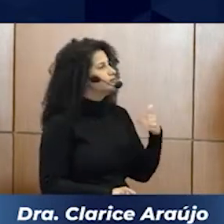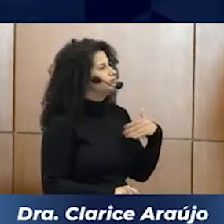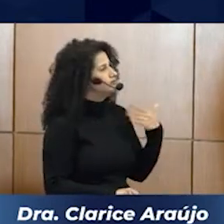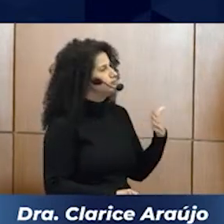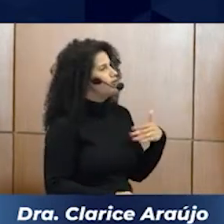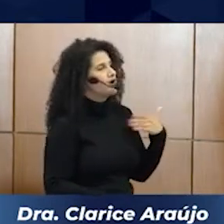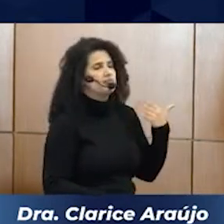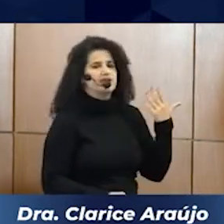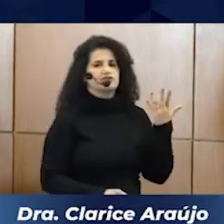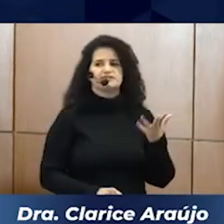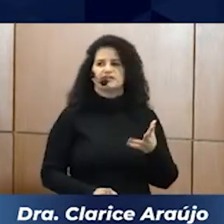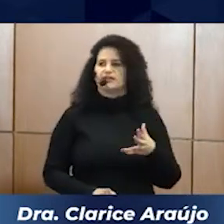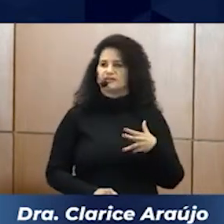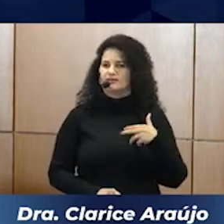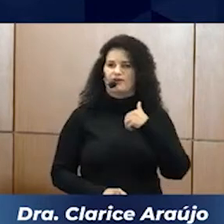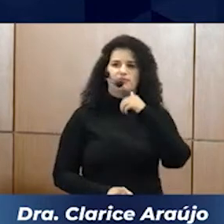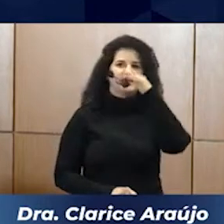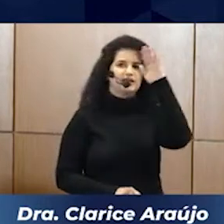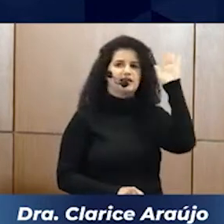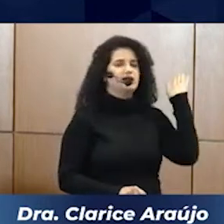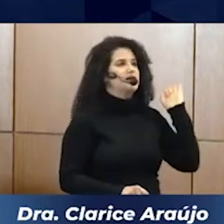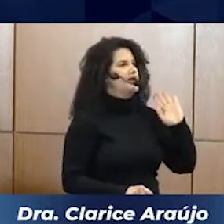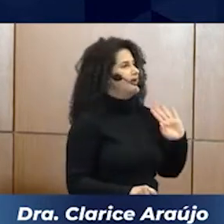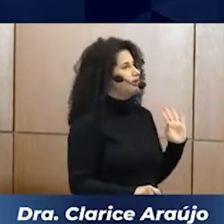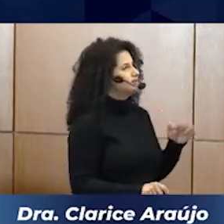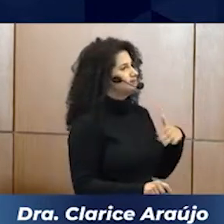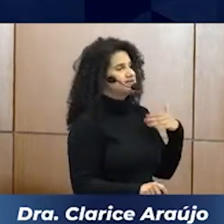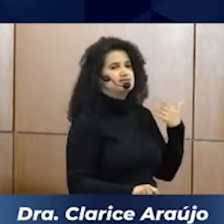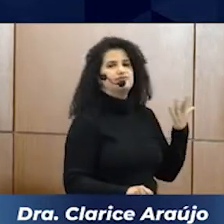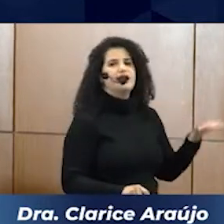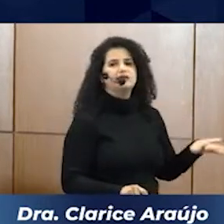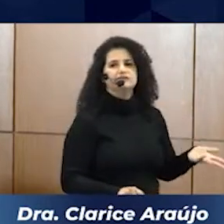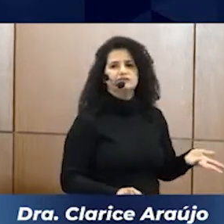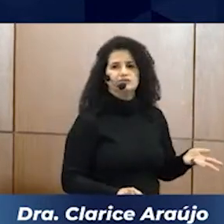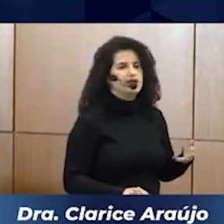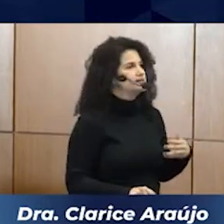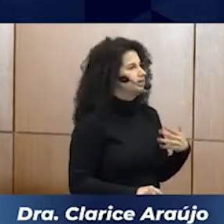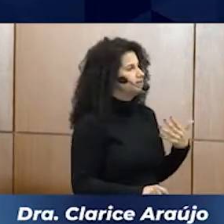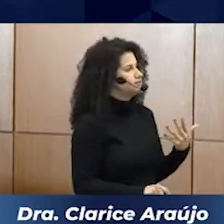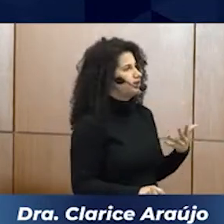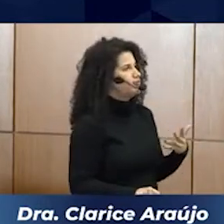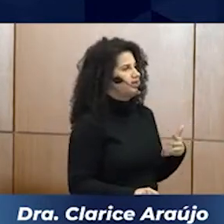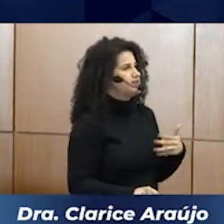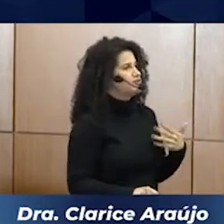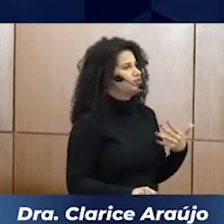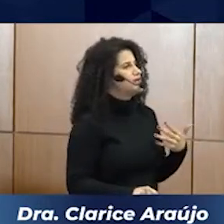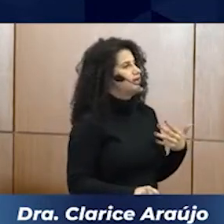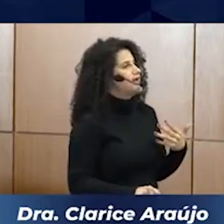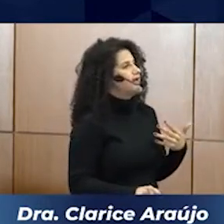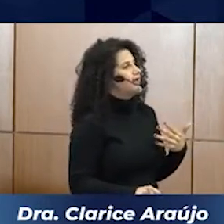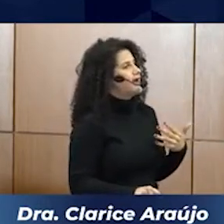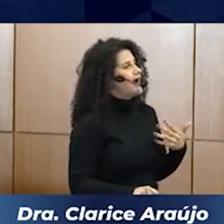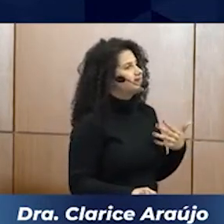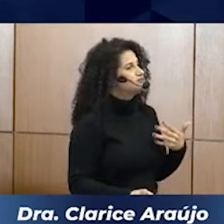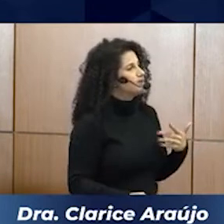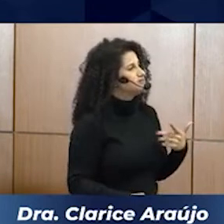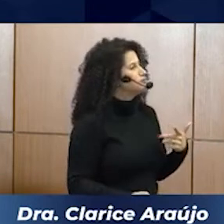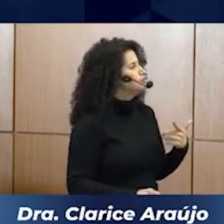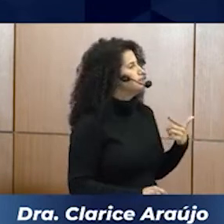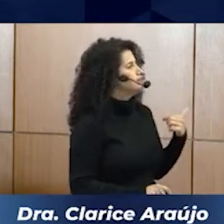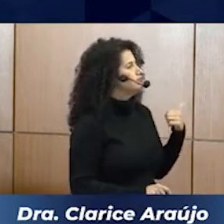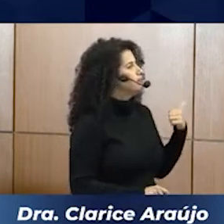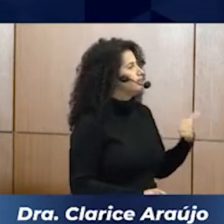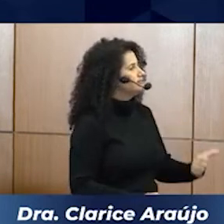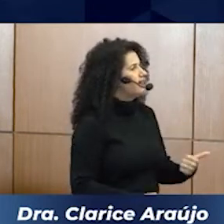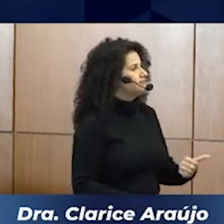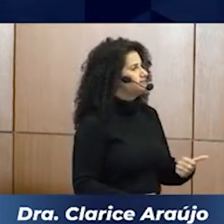está tão em voga, prática centrada na família, é o que está se falando, né, internacionalmente. É, a situação